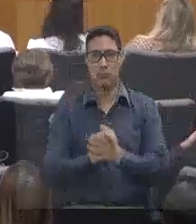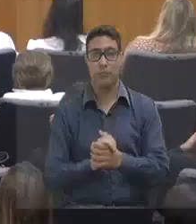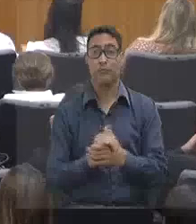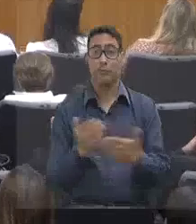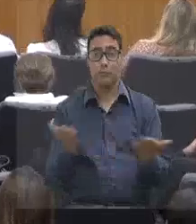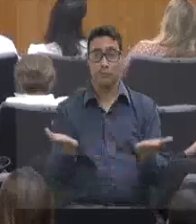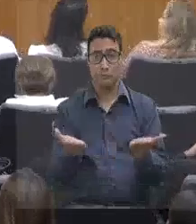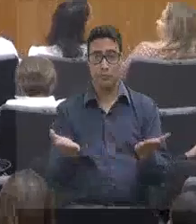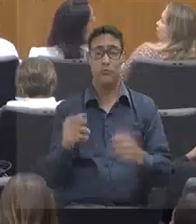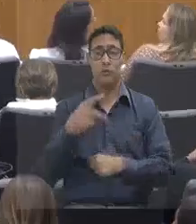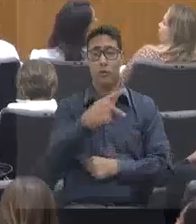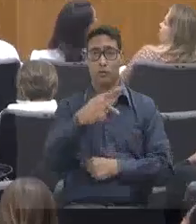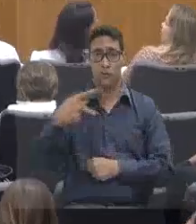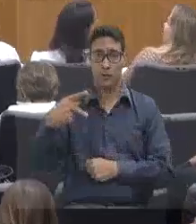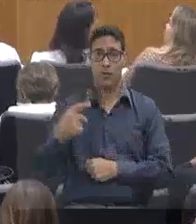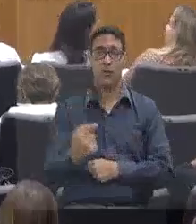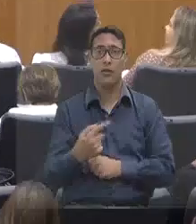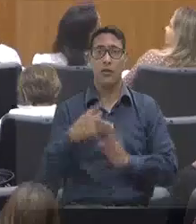Pará primeiro